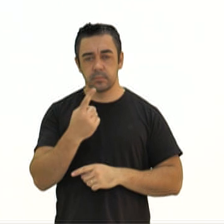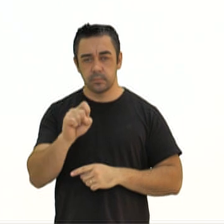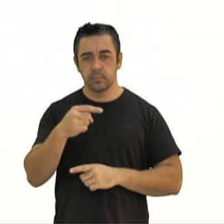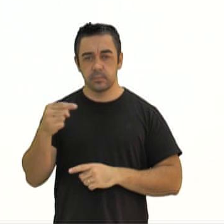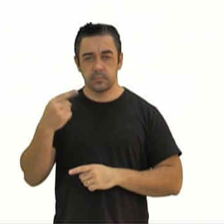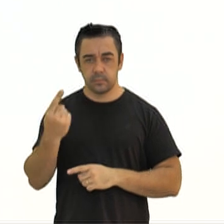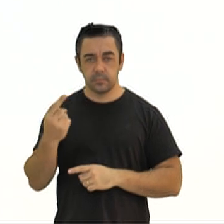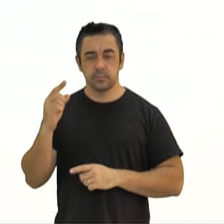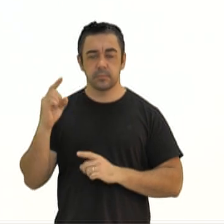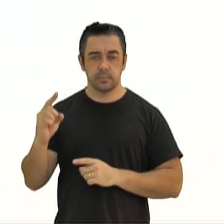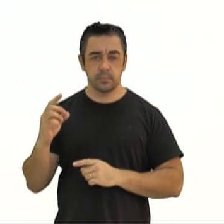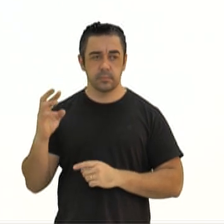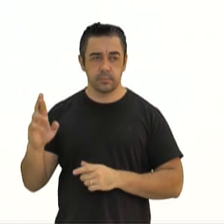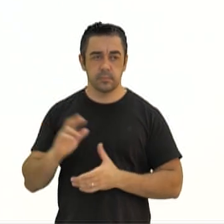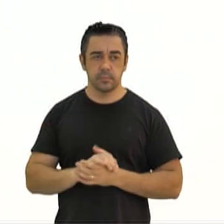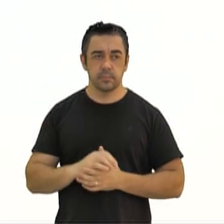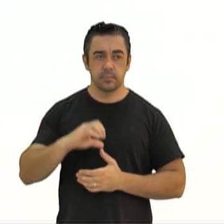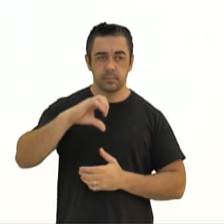razão, me deu